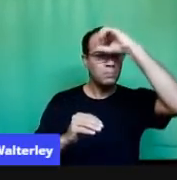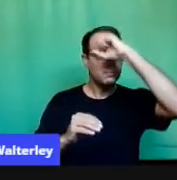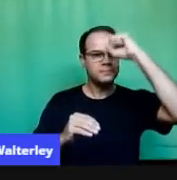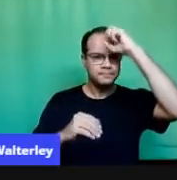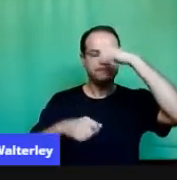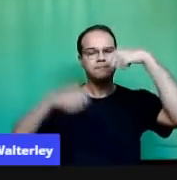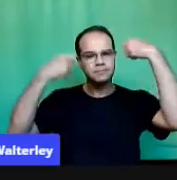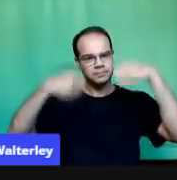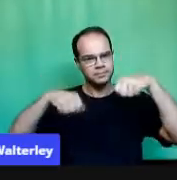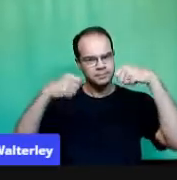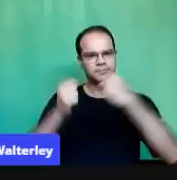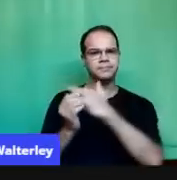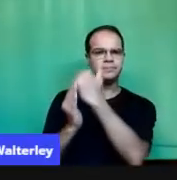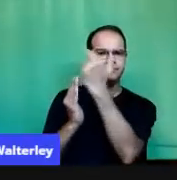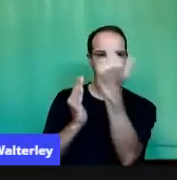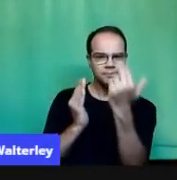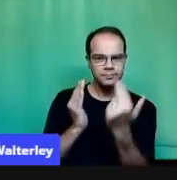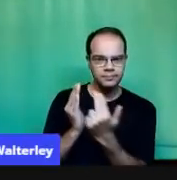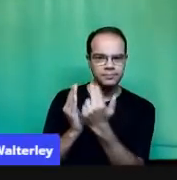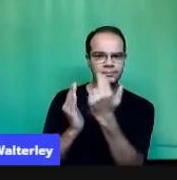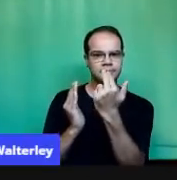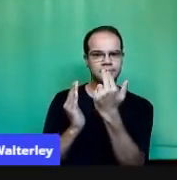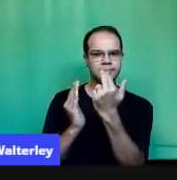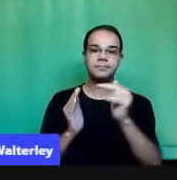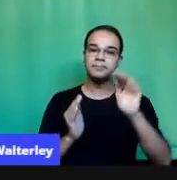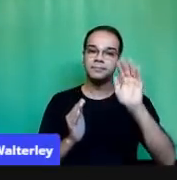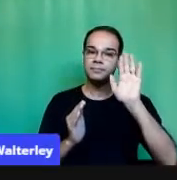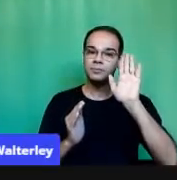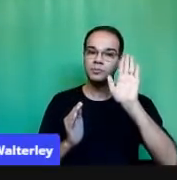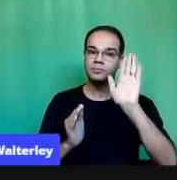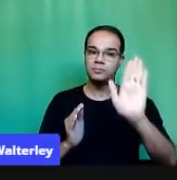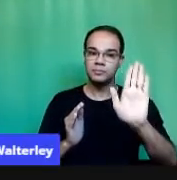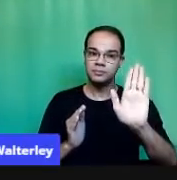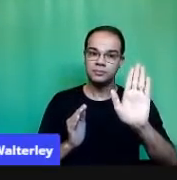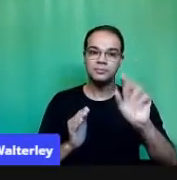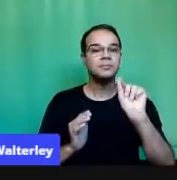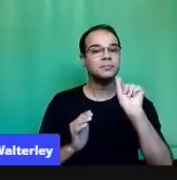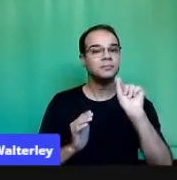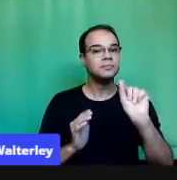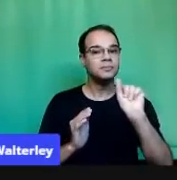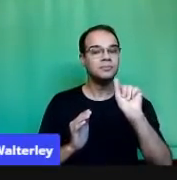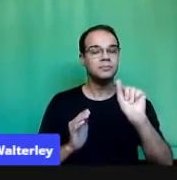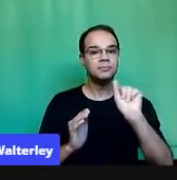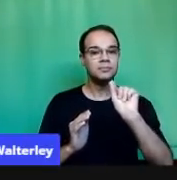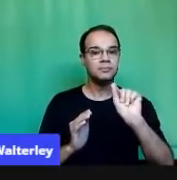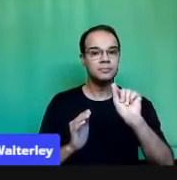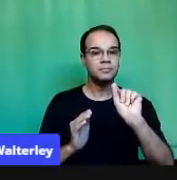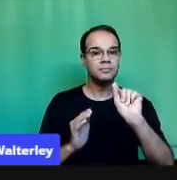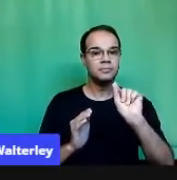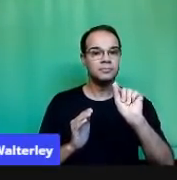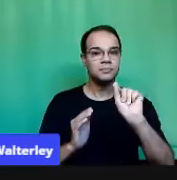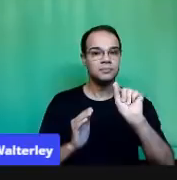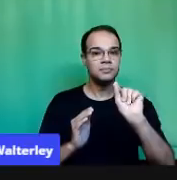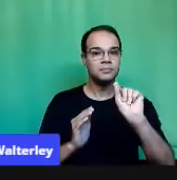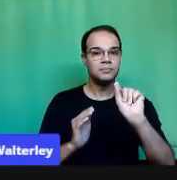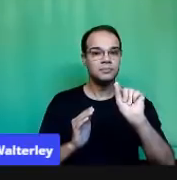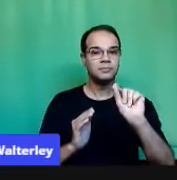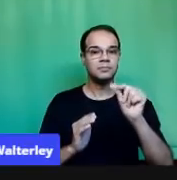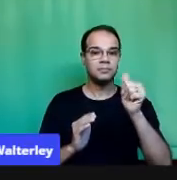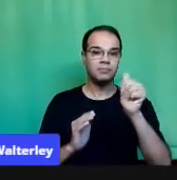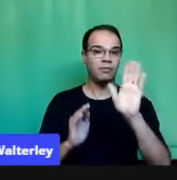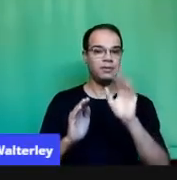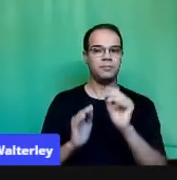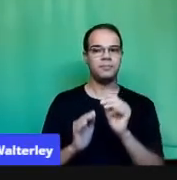e ressaltar que ela estava novamente a serviço de outras